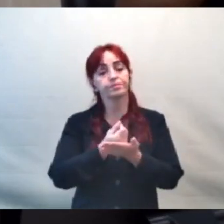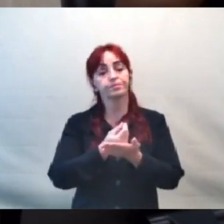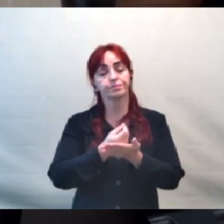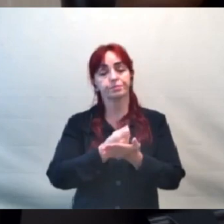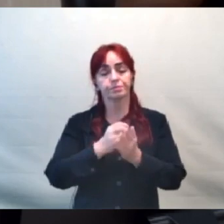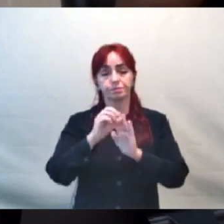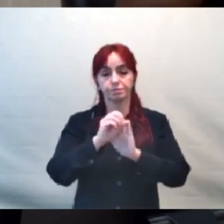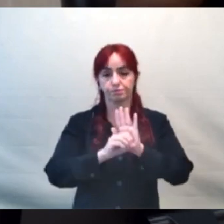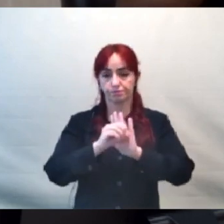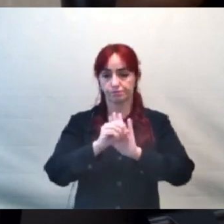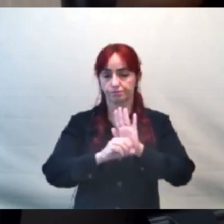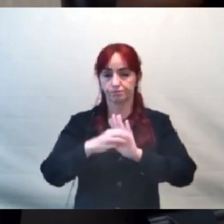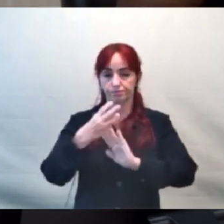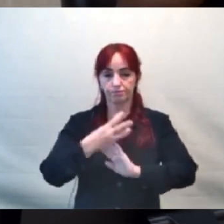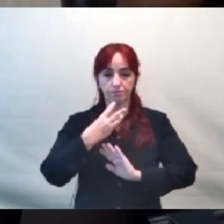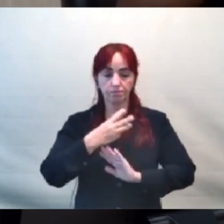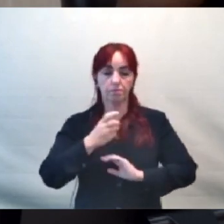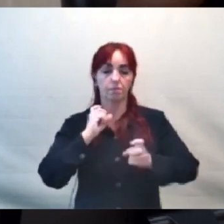reunião ordinária,